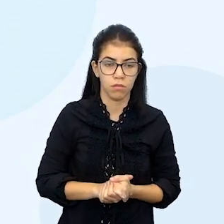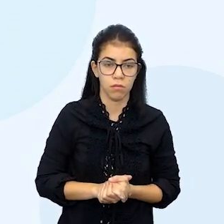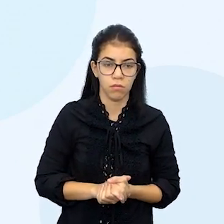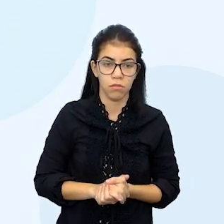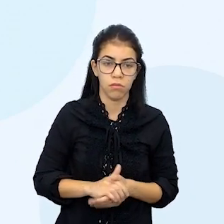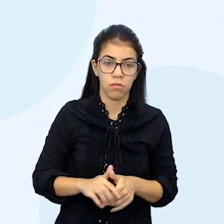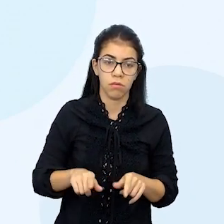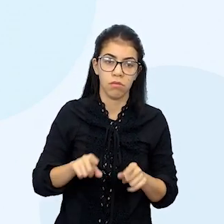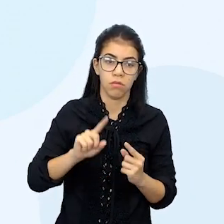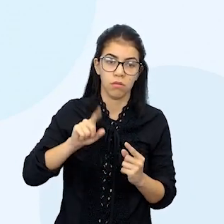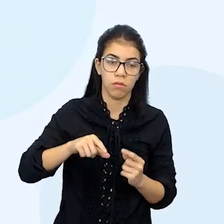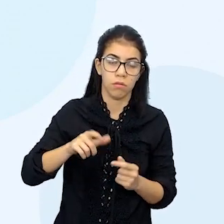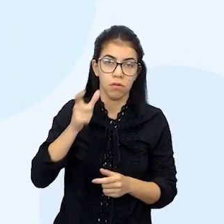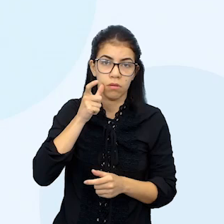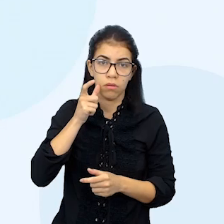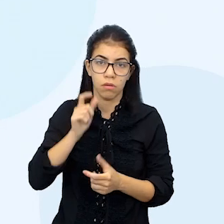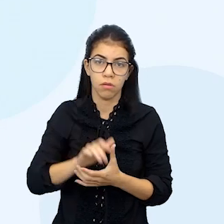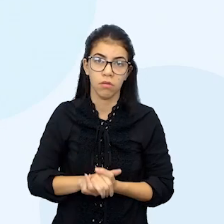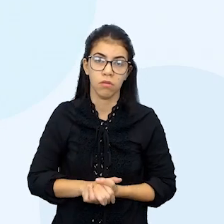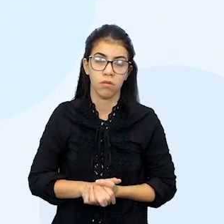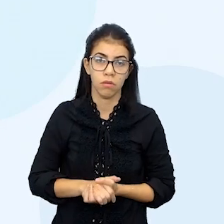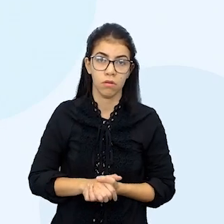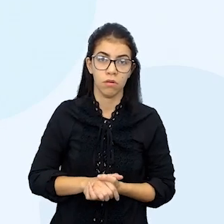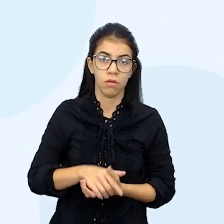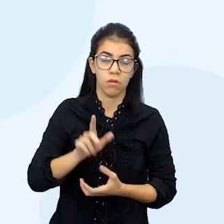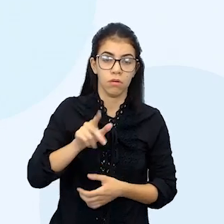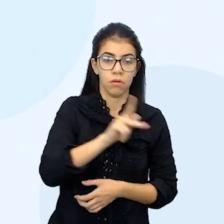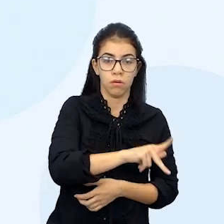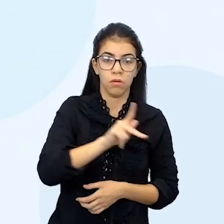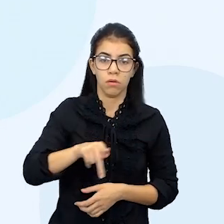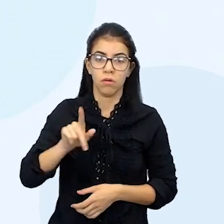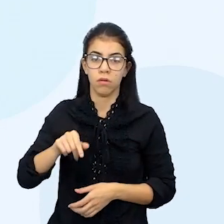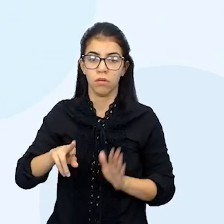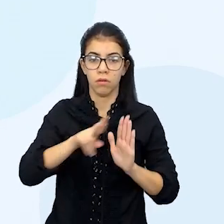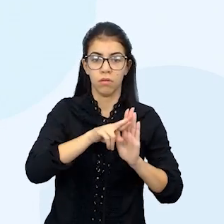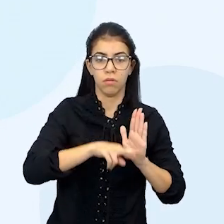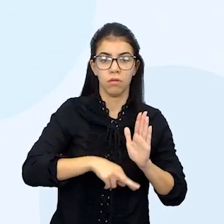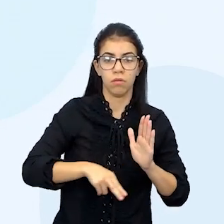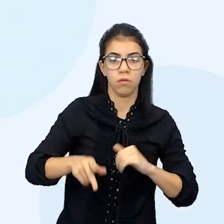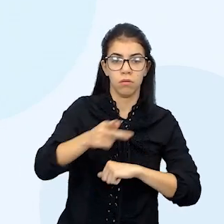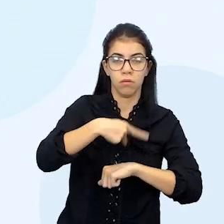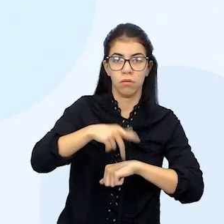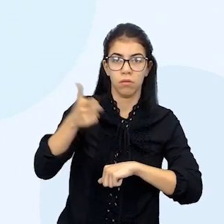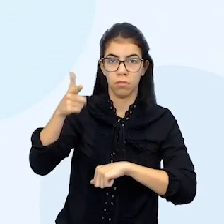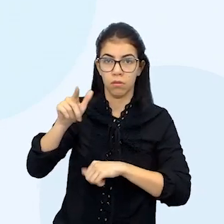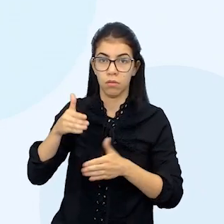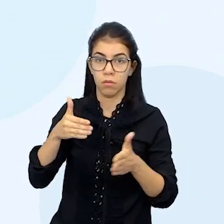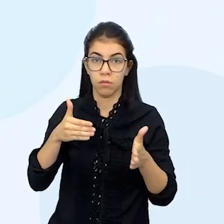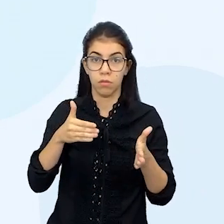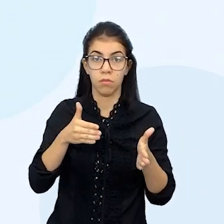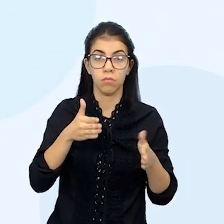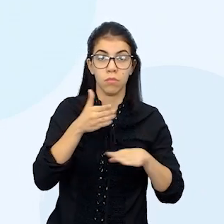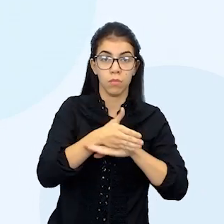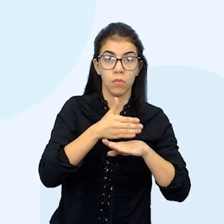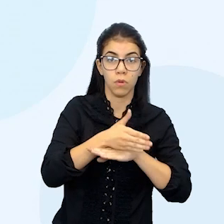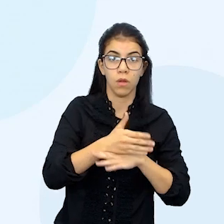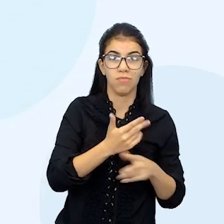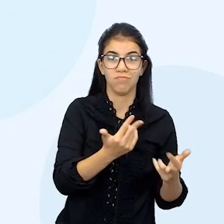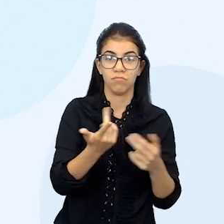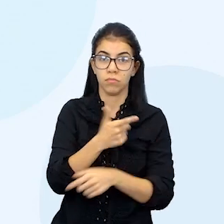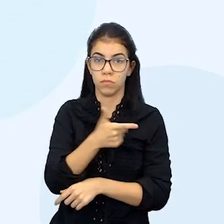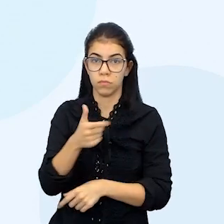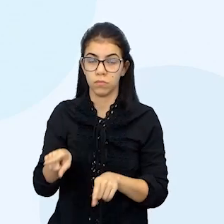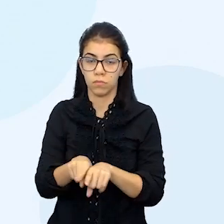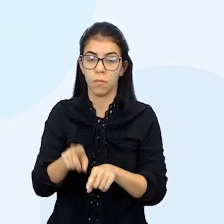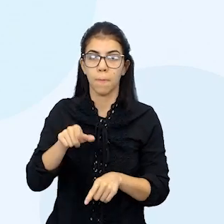comentário super interessante aqui, né, do professor, que ele falou assim, as regras são universais, porém o acesso e igualdade não.